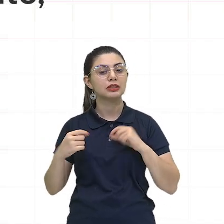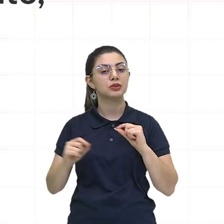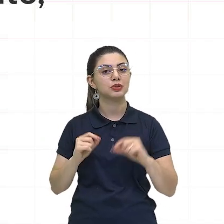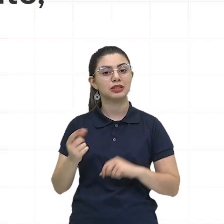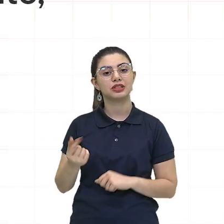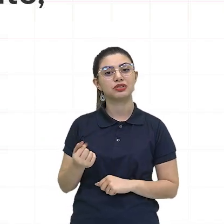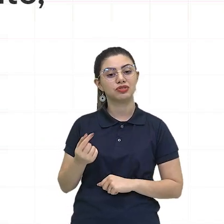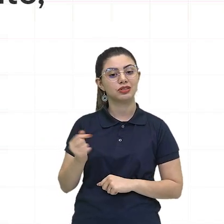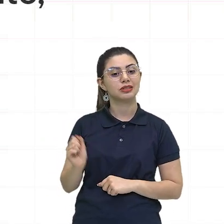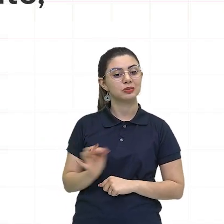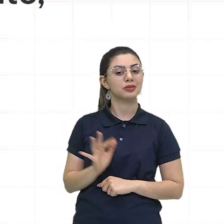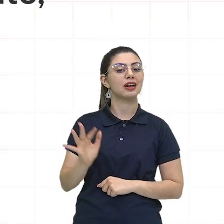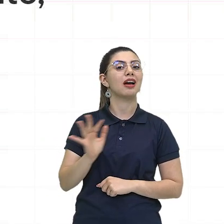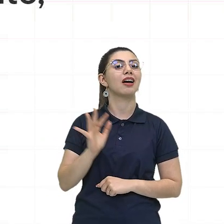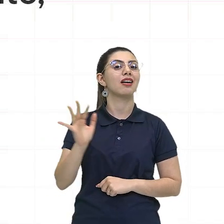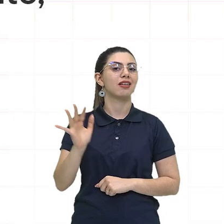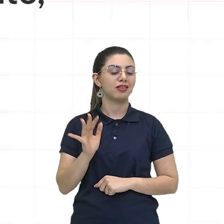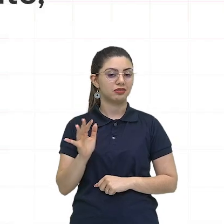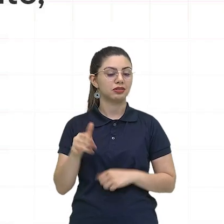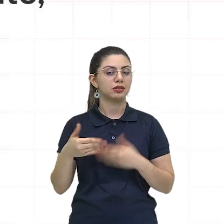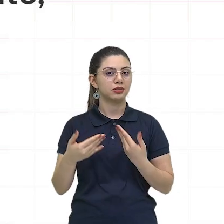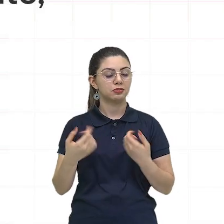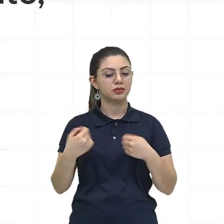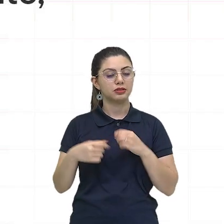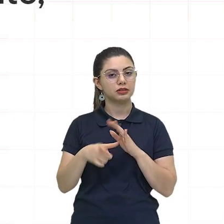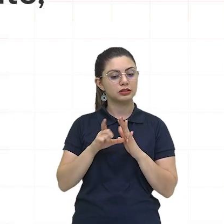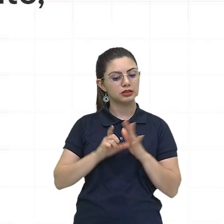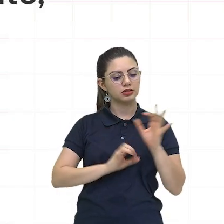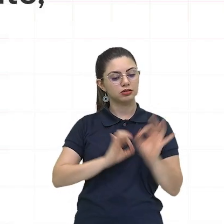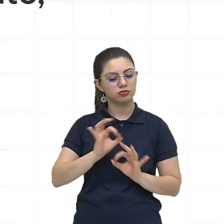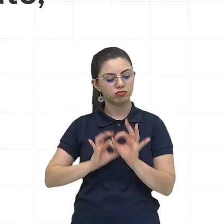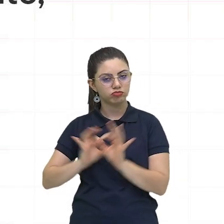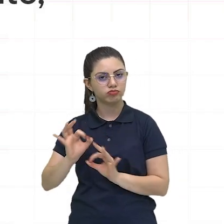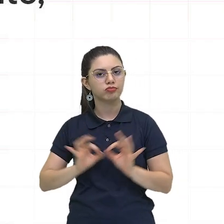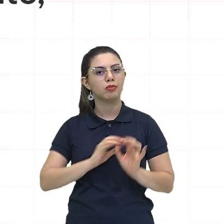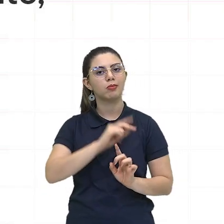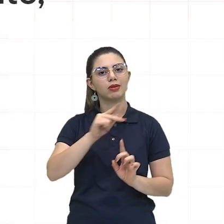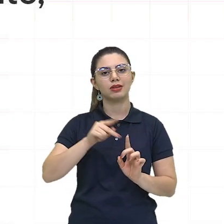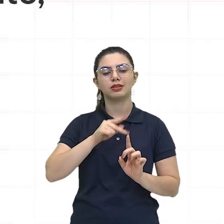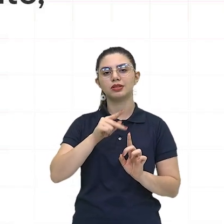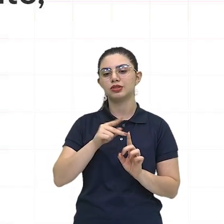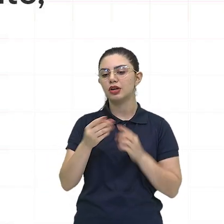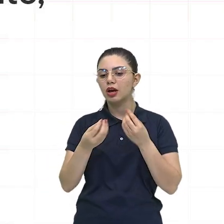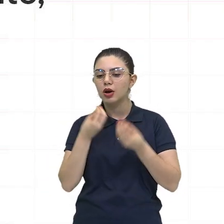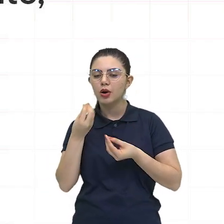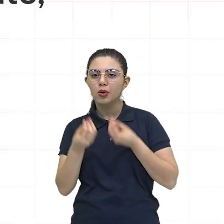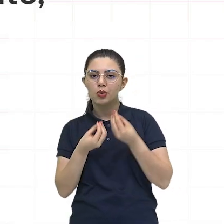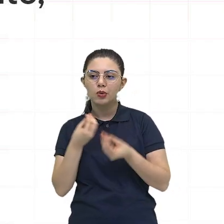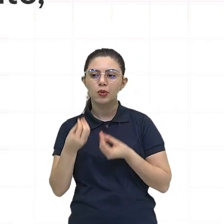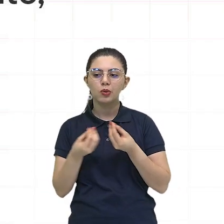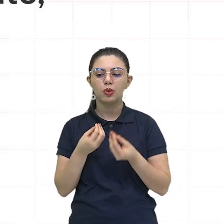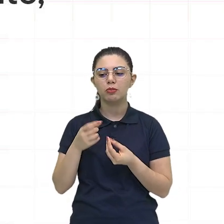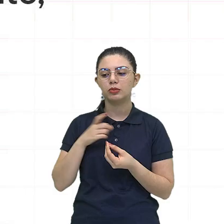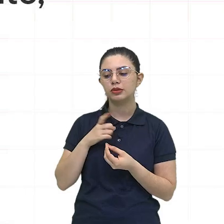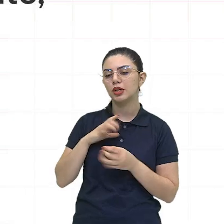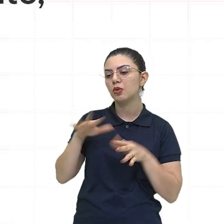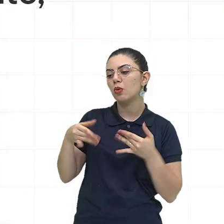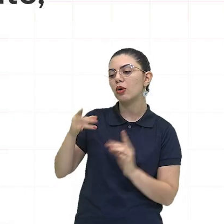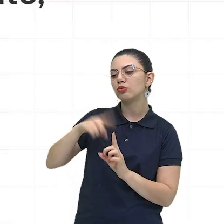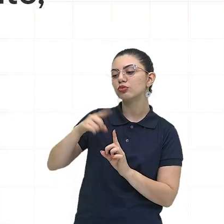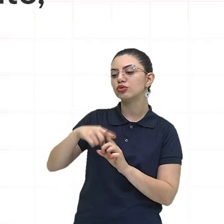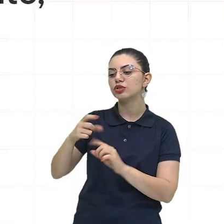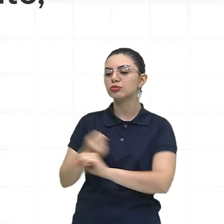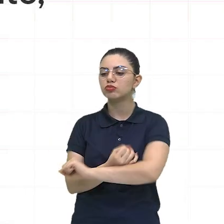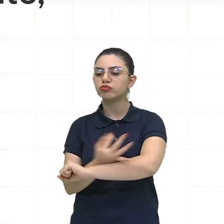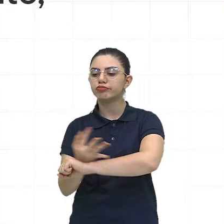exige custos um pouco mais elevados e também exige um maior planejamento prévio para saber o que vai ser cultivado, para saber